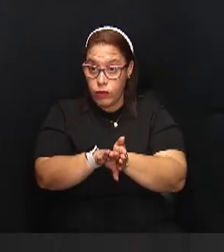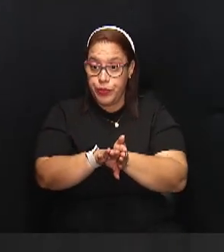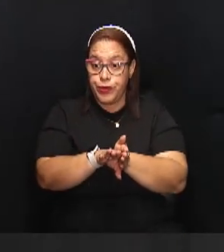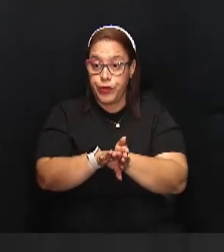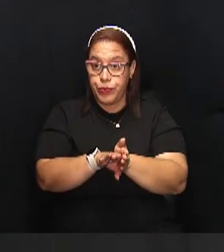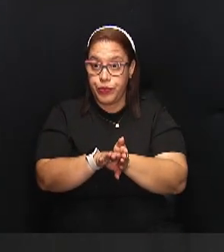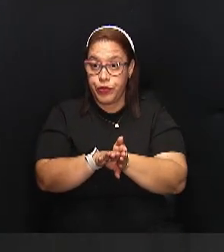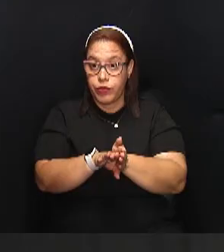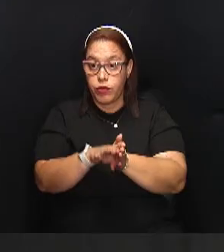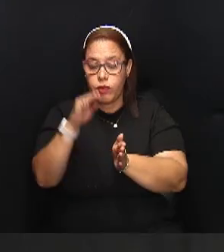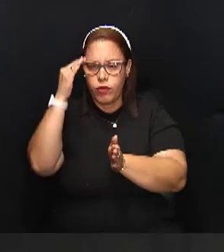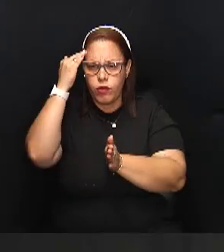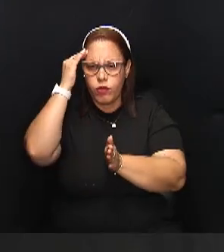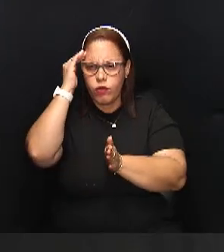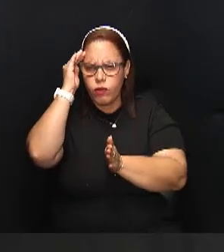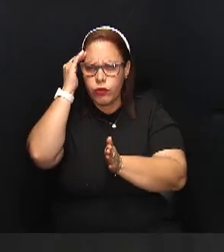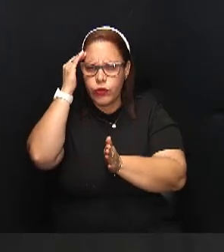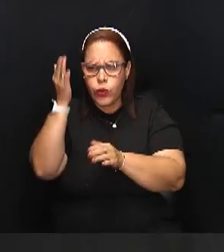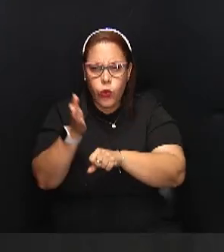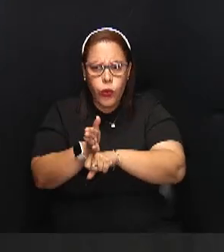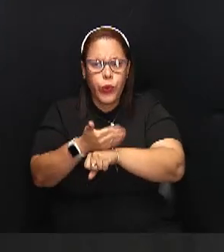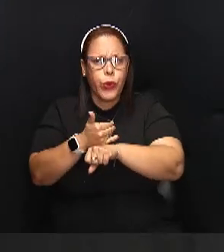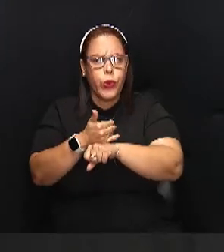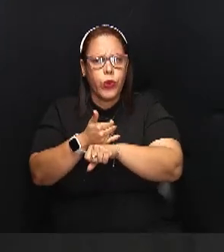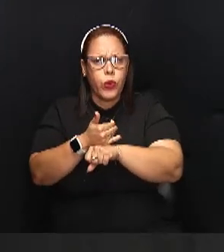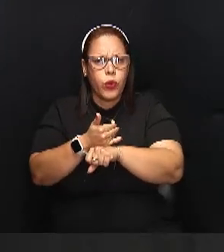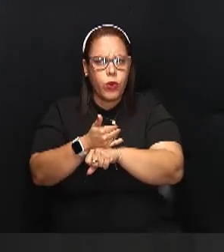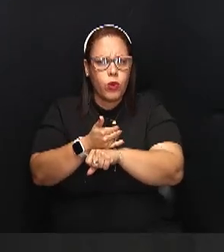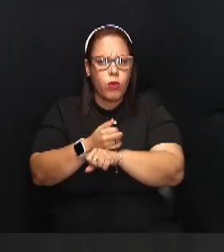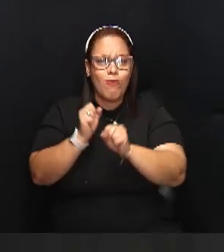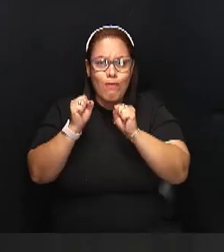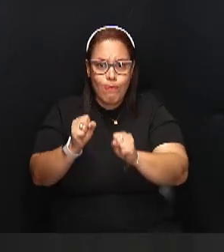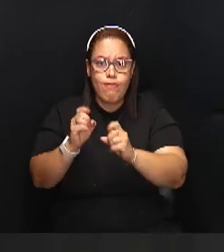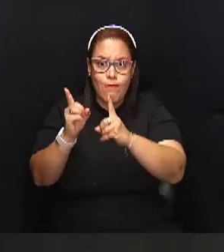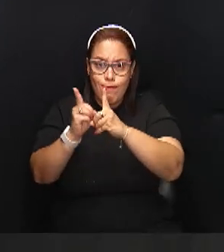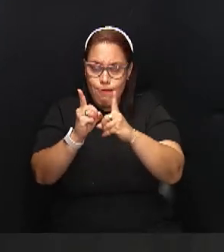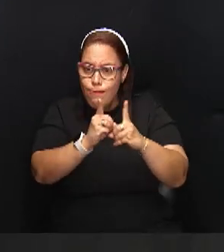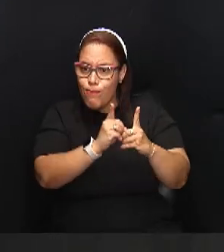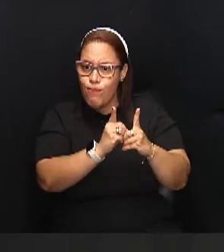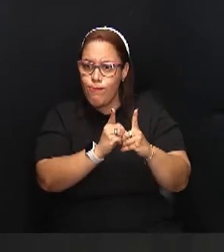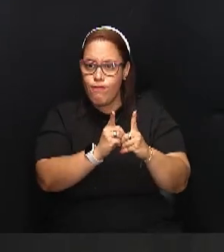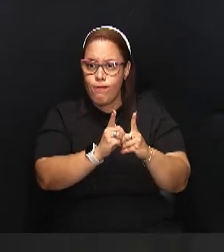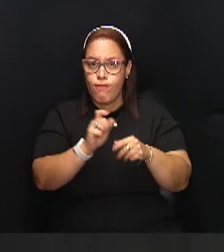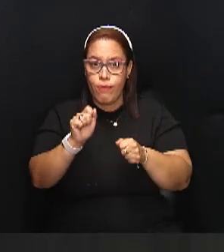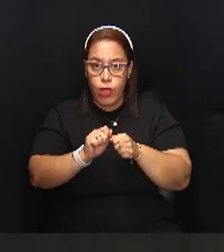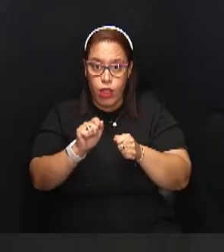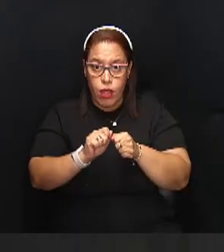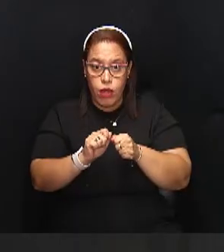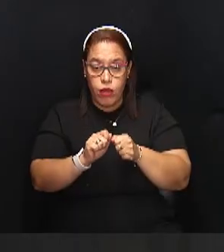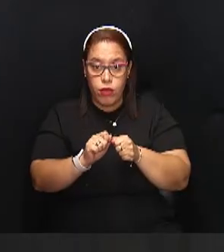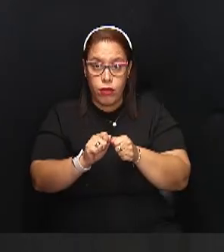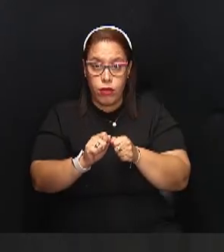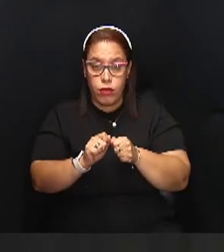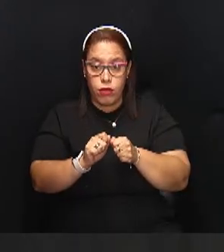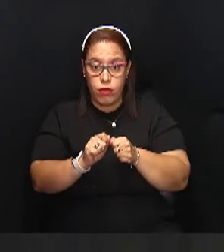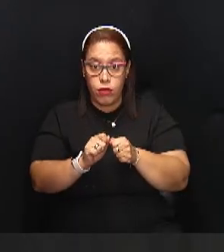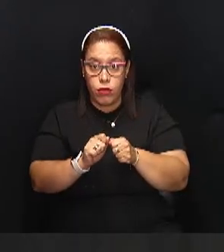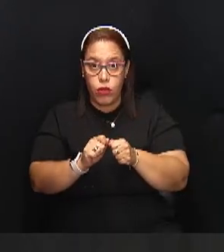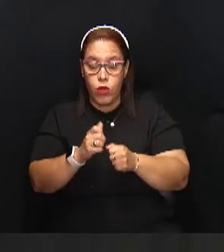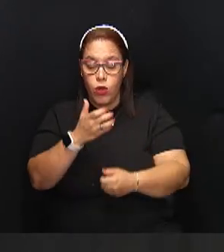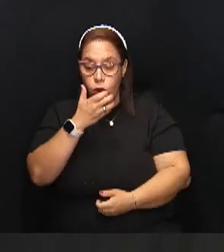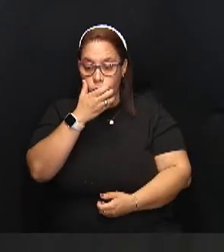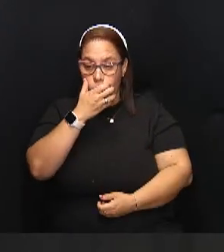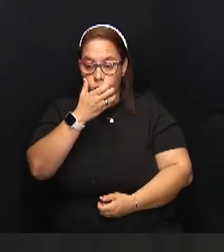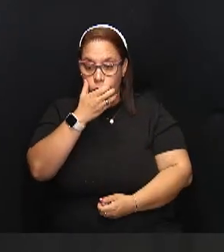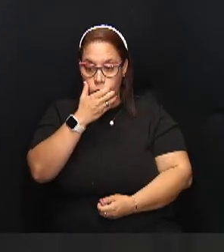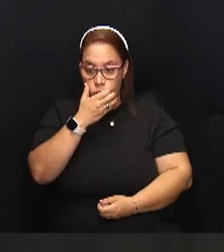houve a leitura de que quanto antes a pessoa pudesse ser atendida, para que fizesse aí um aporte, né, do oxigênio,